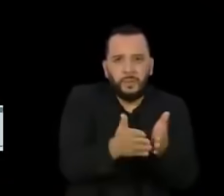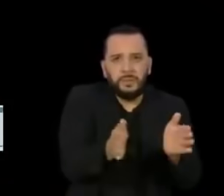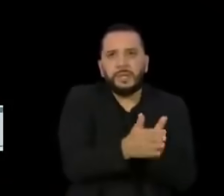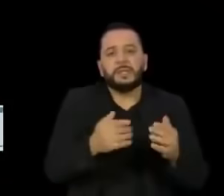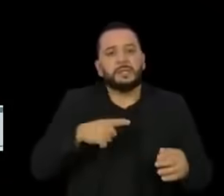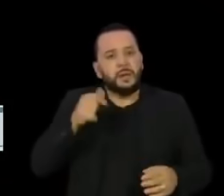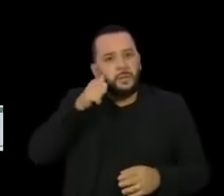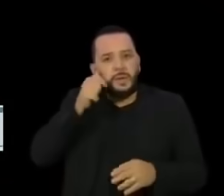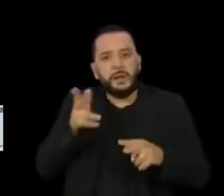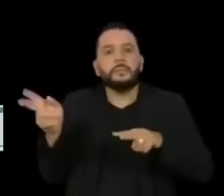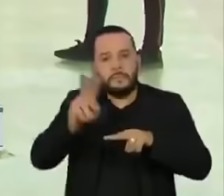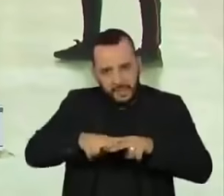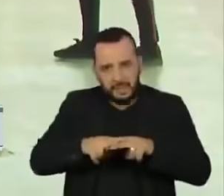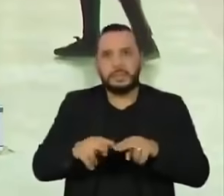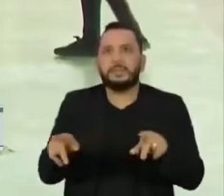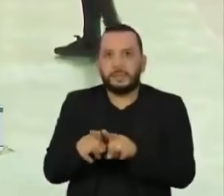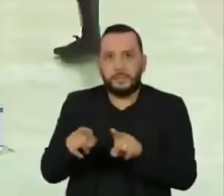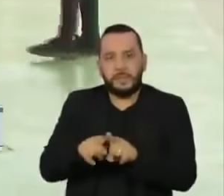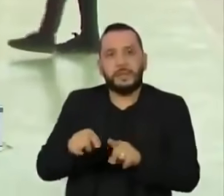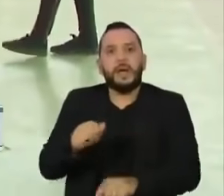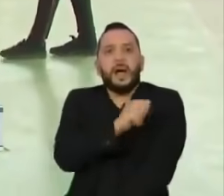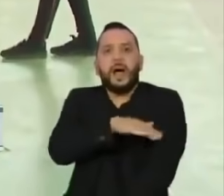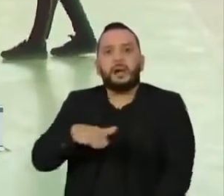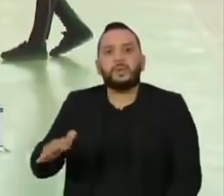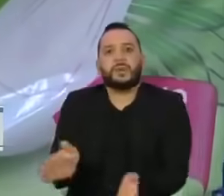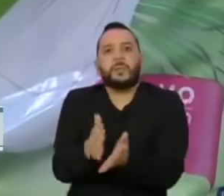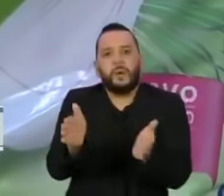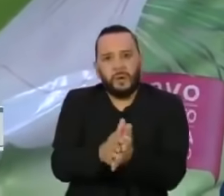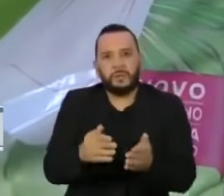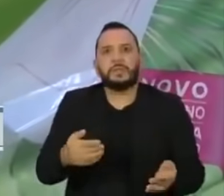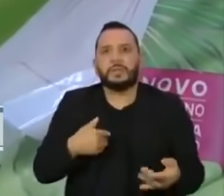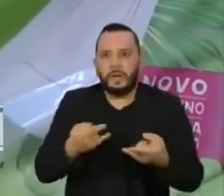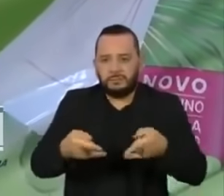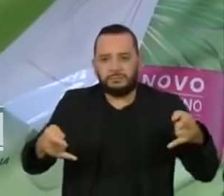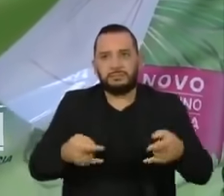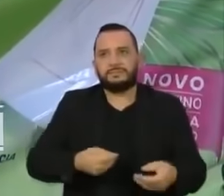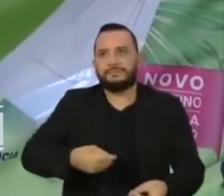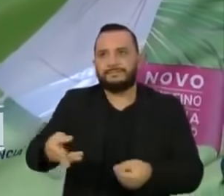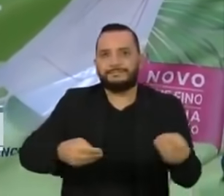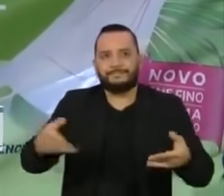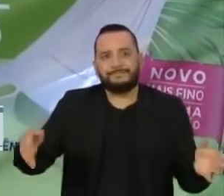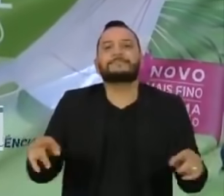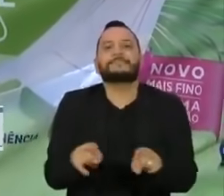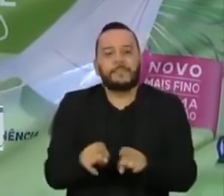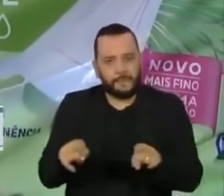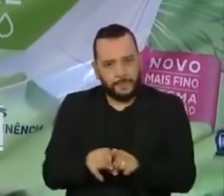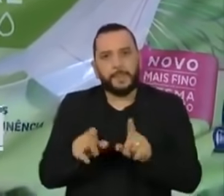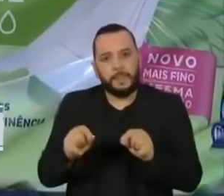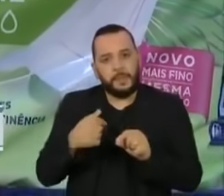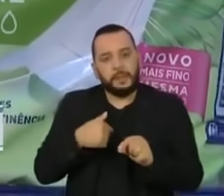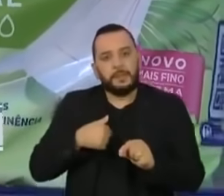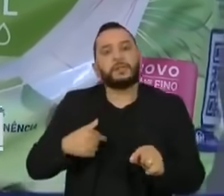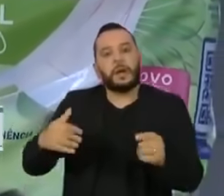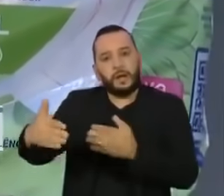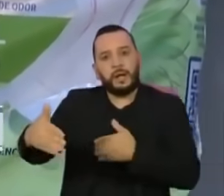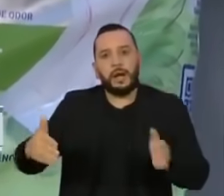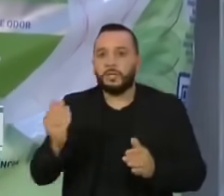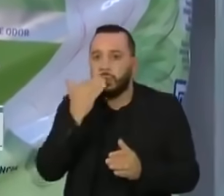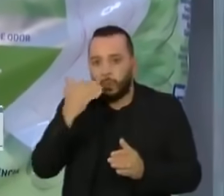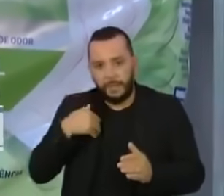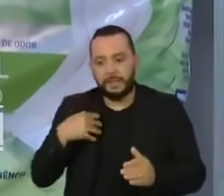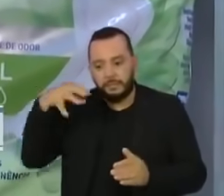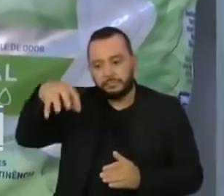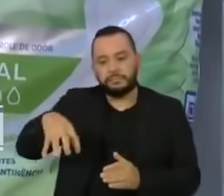extrema as detentas em regime fechado e as estudantes de baixa renda haveria também a inclusão do item de higiene nas cestas básicas